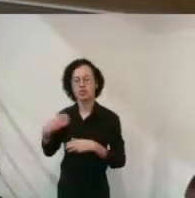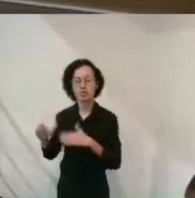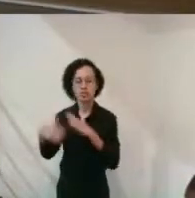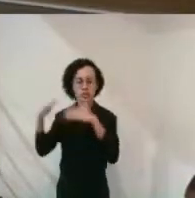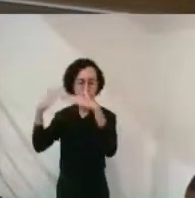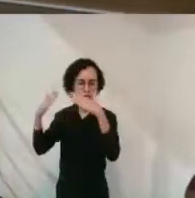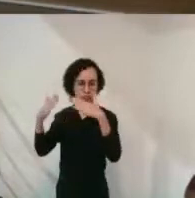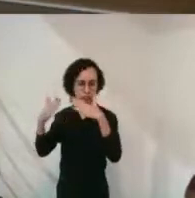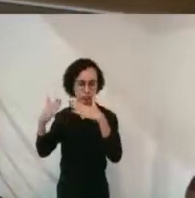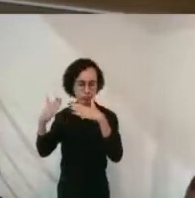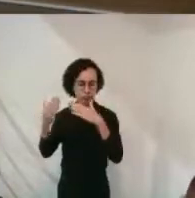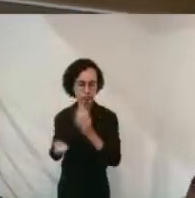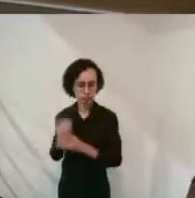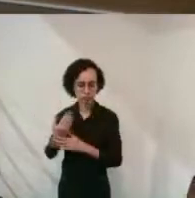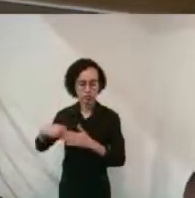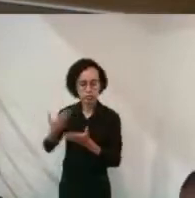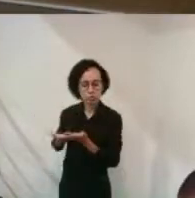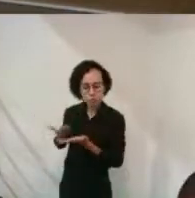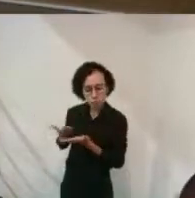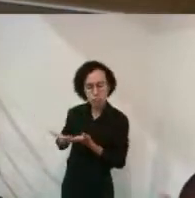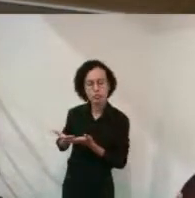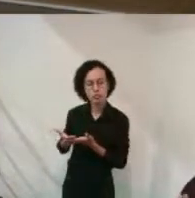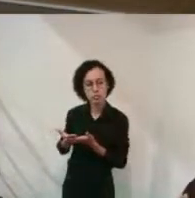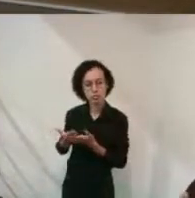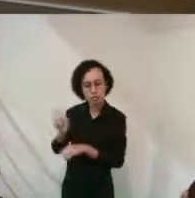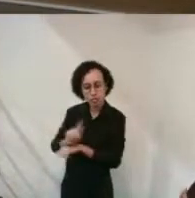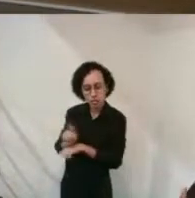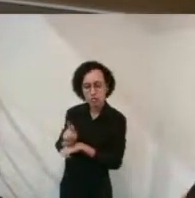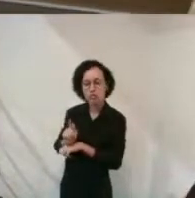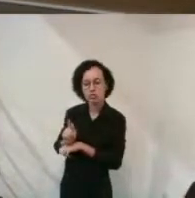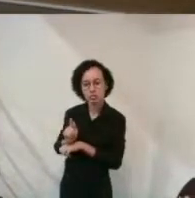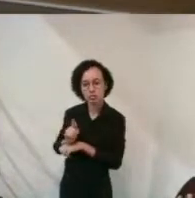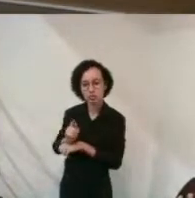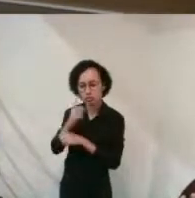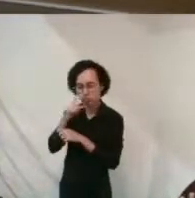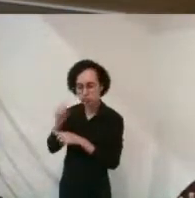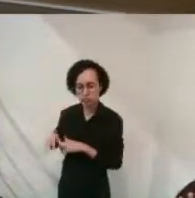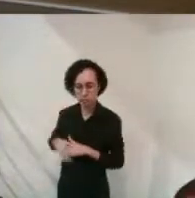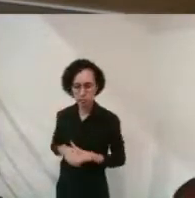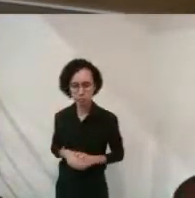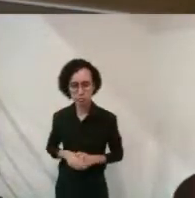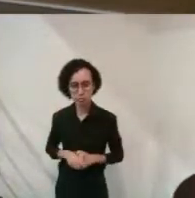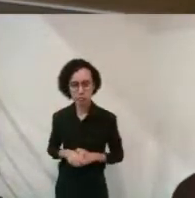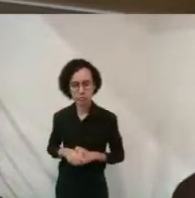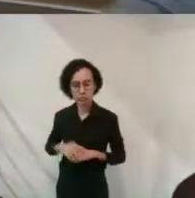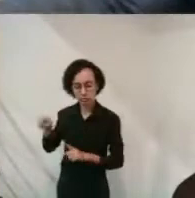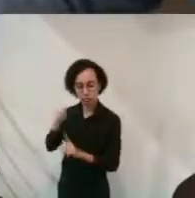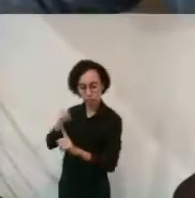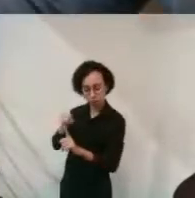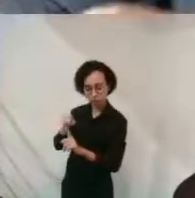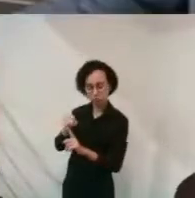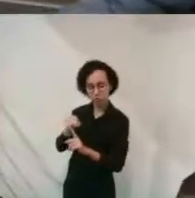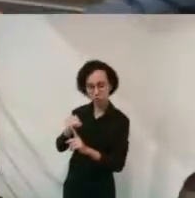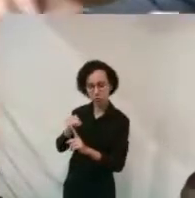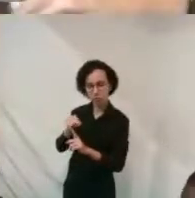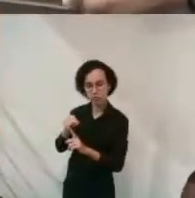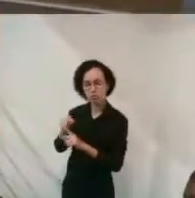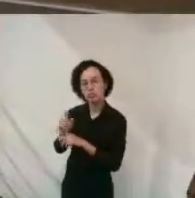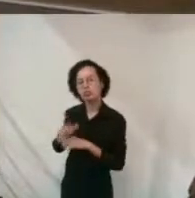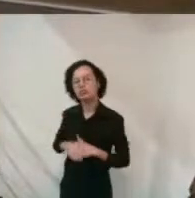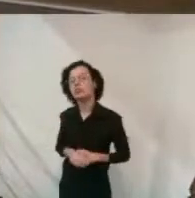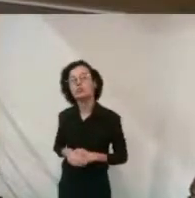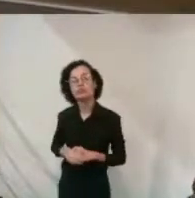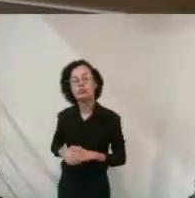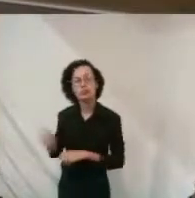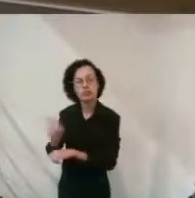para a elaboração de estudos de regionalização sobre gestão integrada de resíduos sólidos, com o objetivo de propor soluções regionais